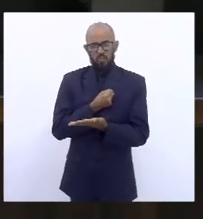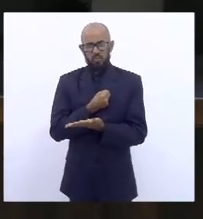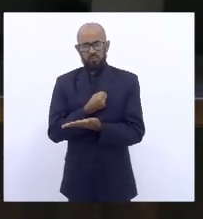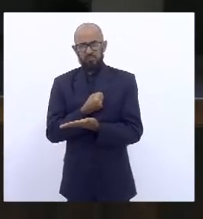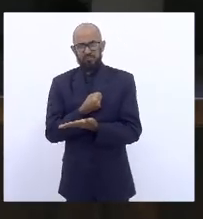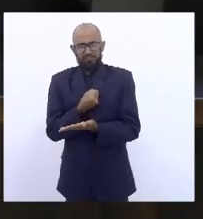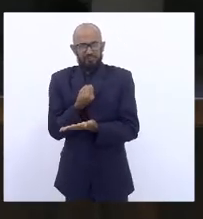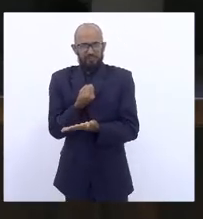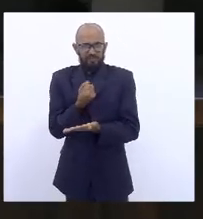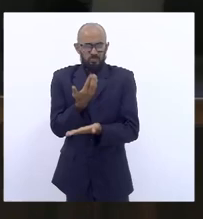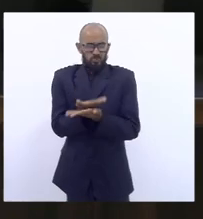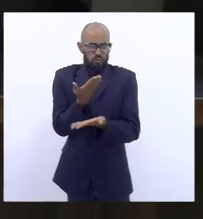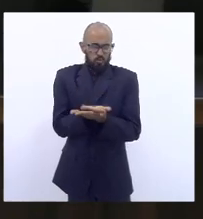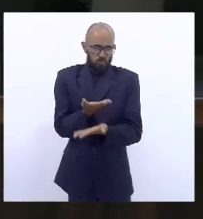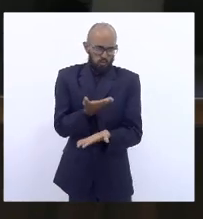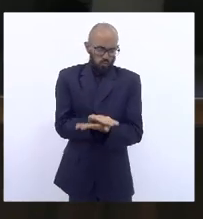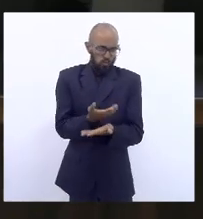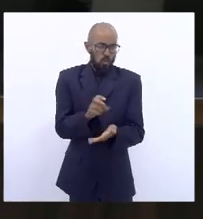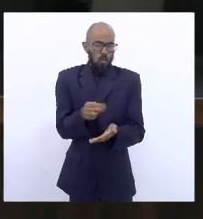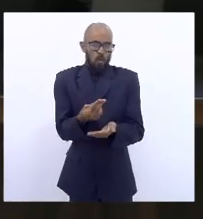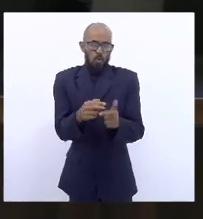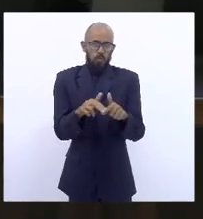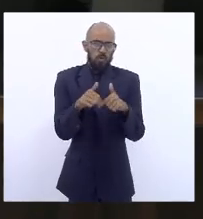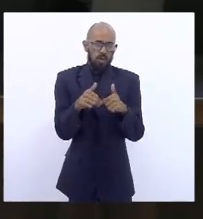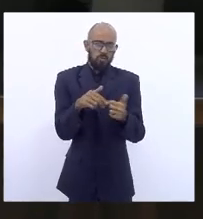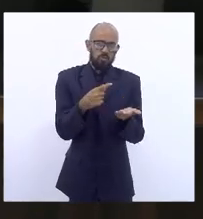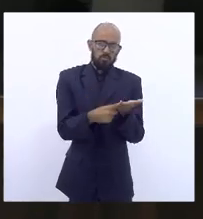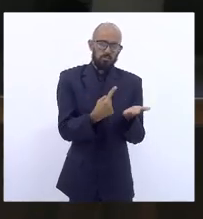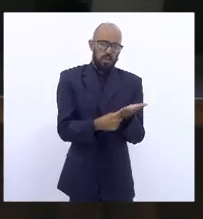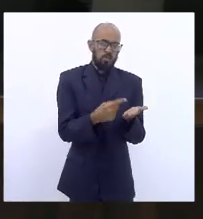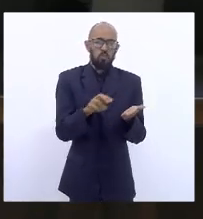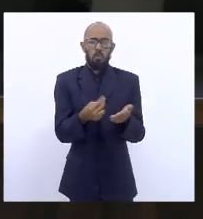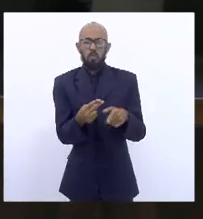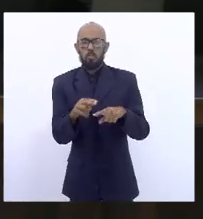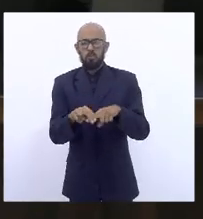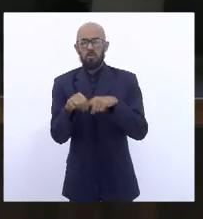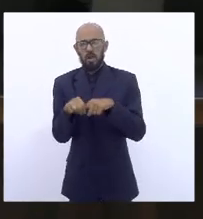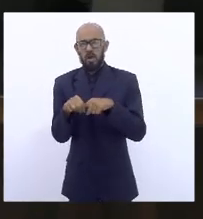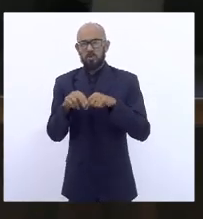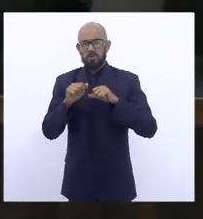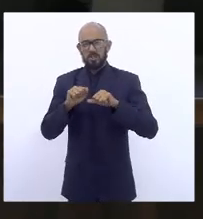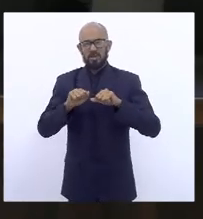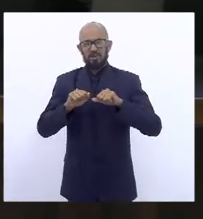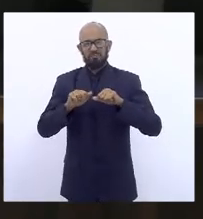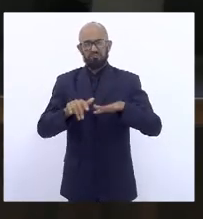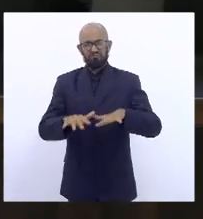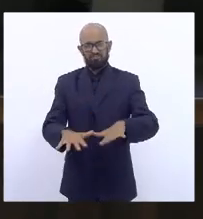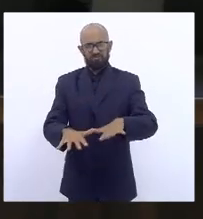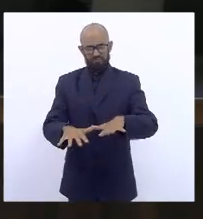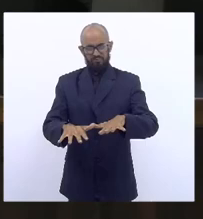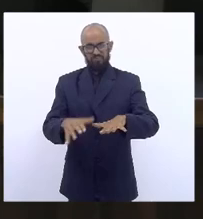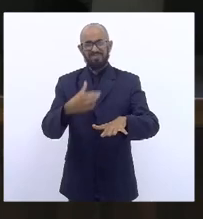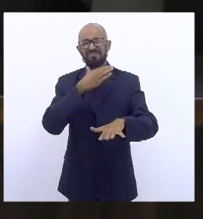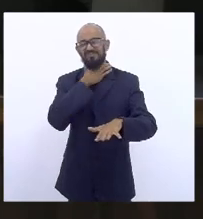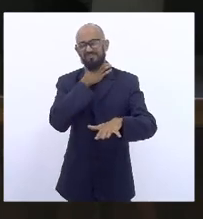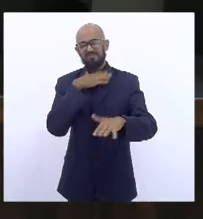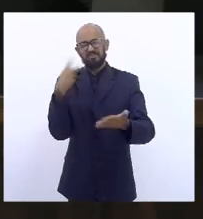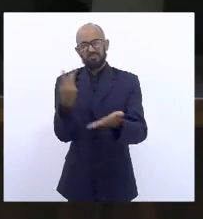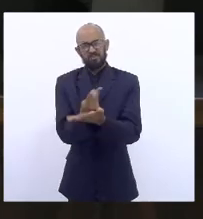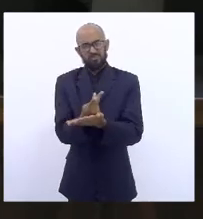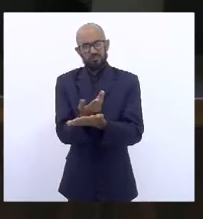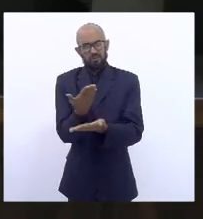Portanto, seja em função do pacto, seja em função da crise que a pandemia instaurou no sistema escolar